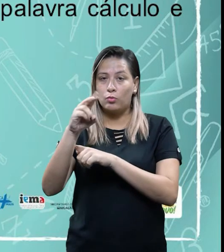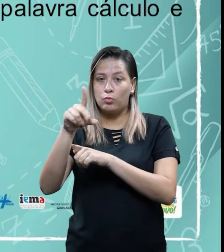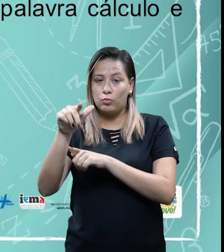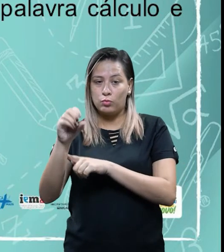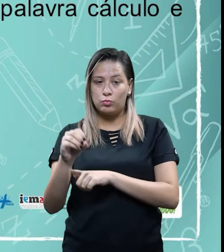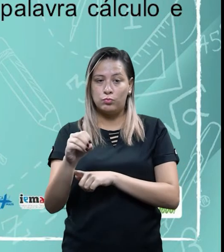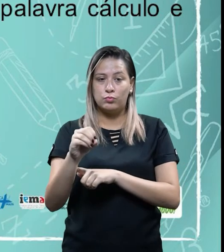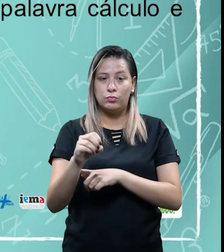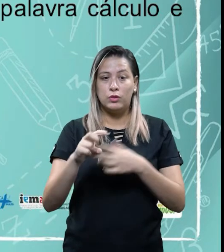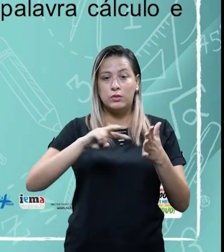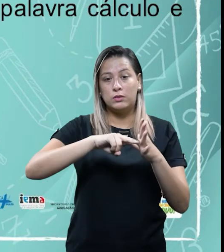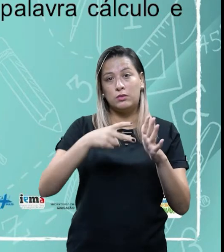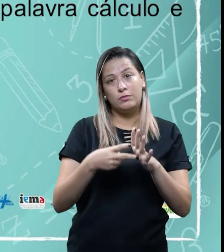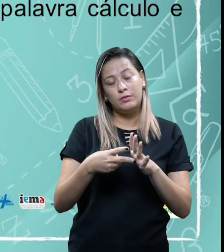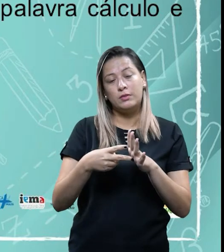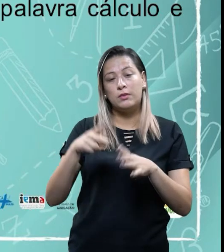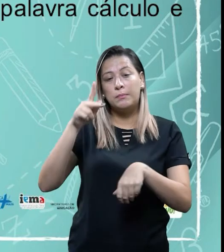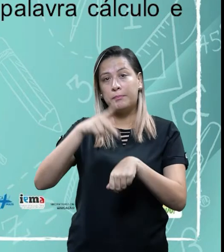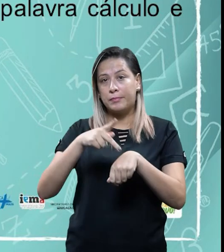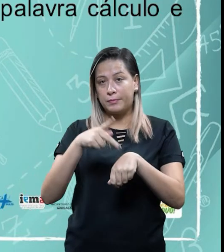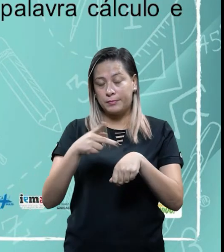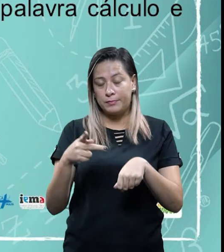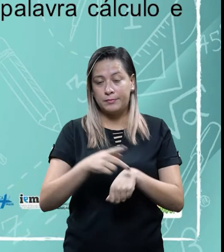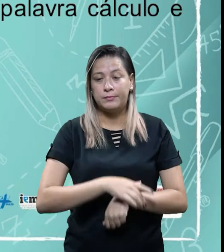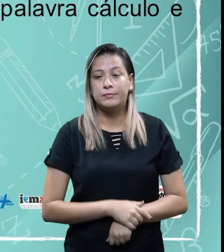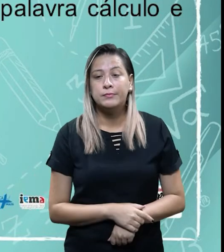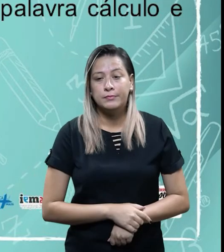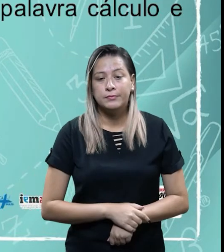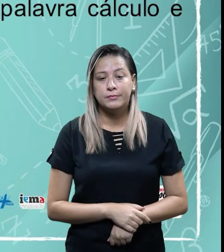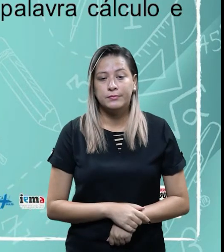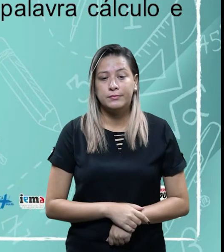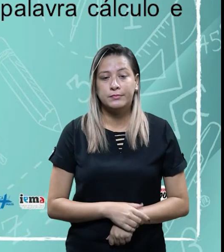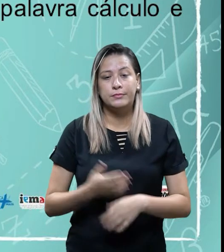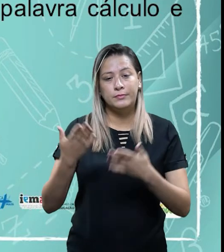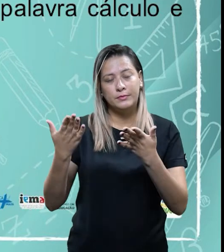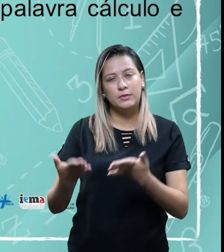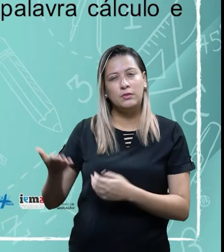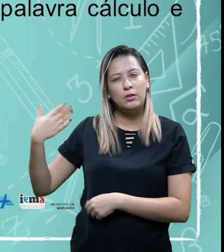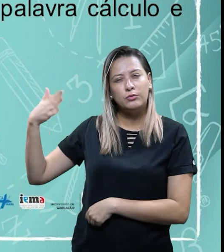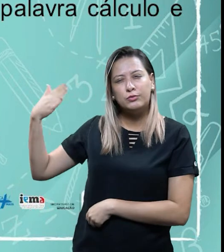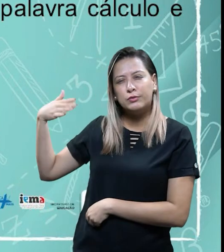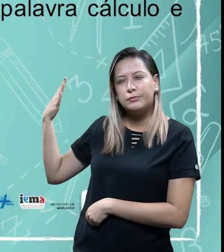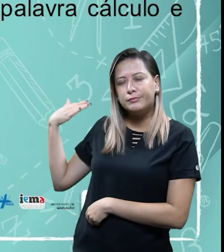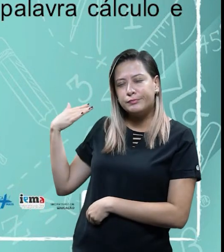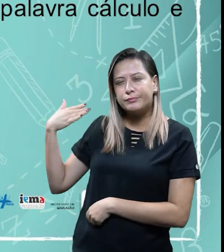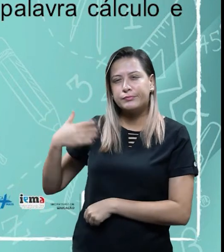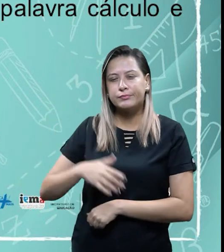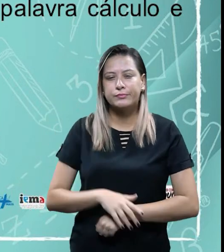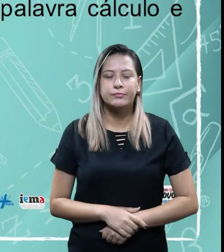imagem, tá? Os primórdios da conferência para que a gente tivesse